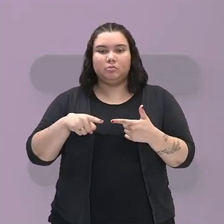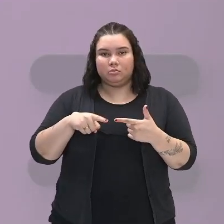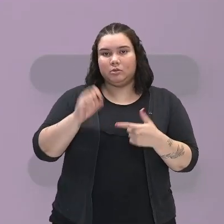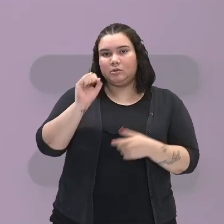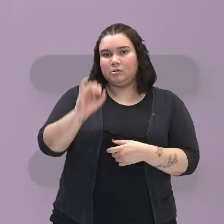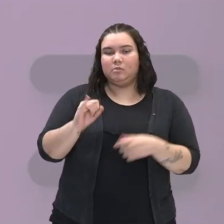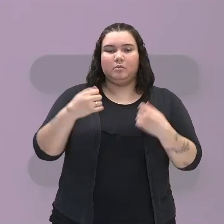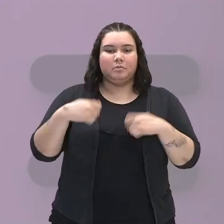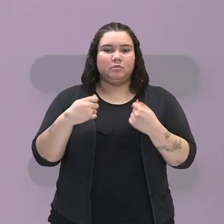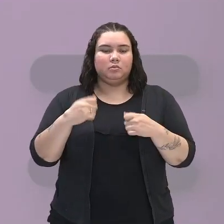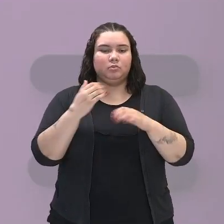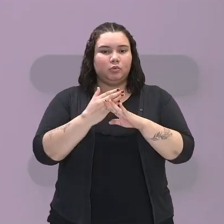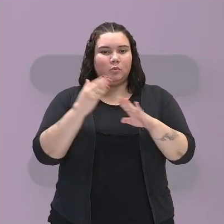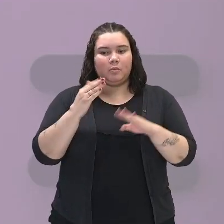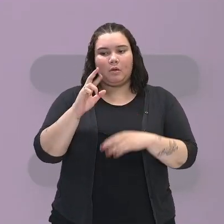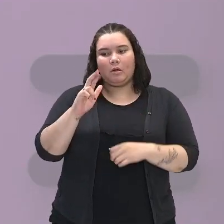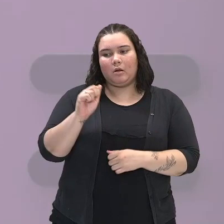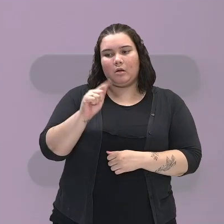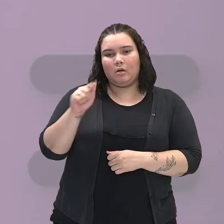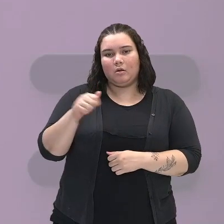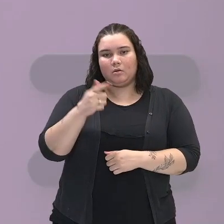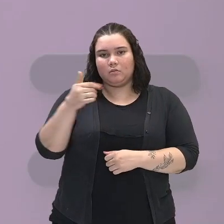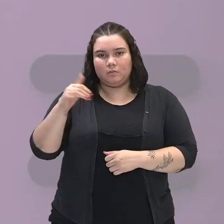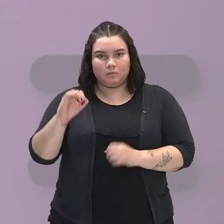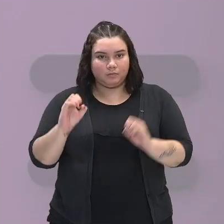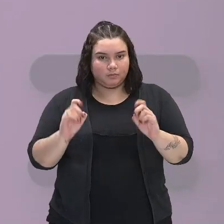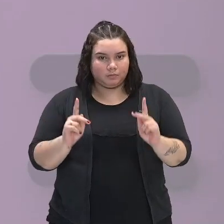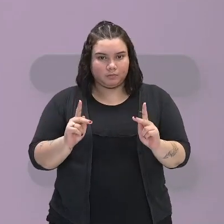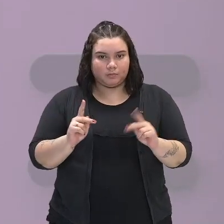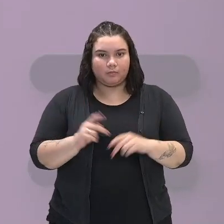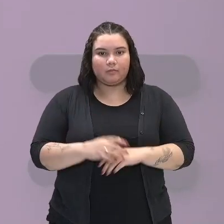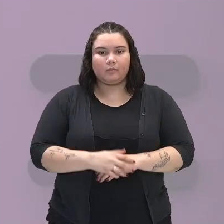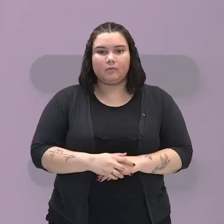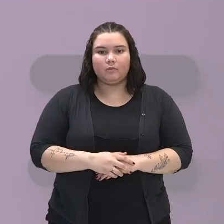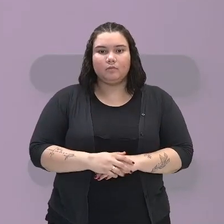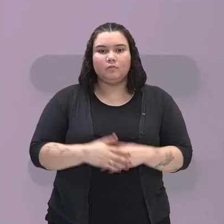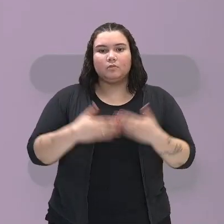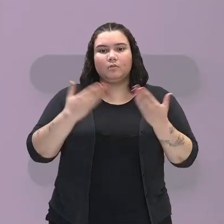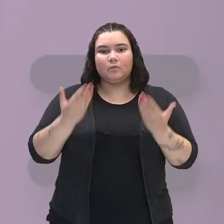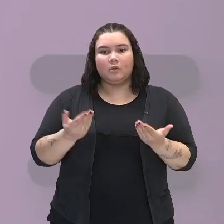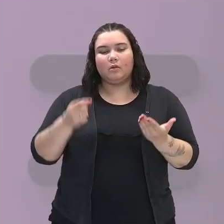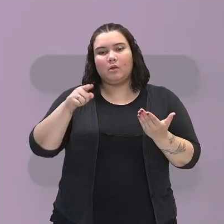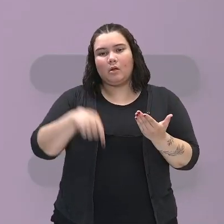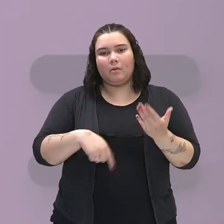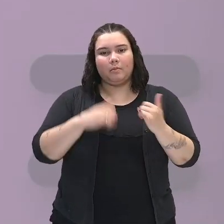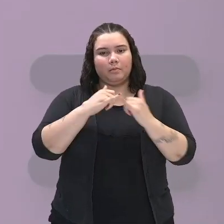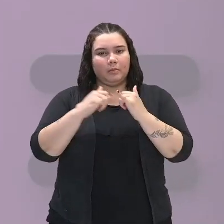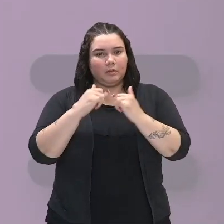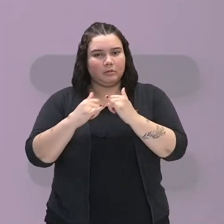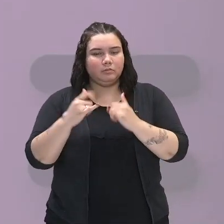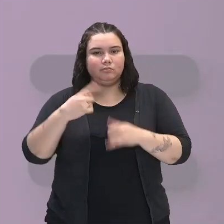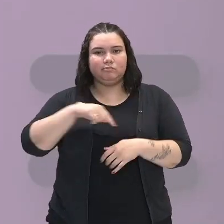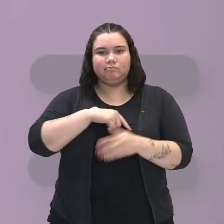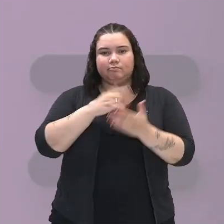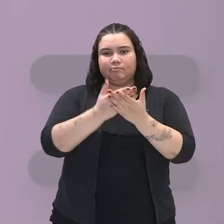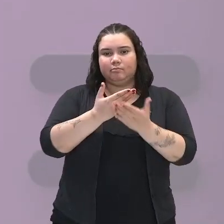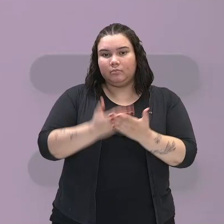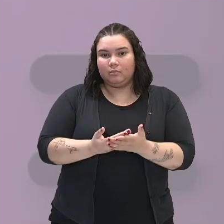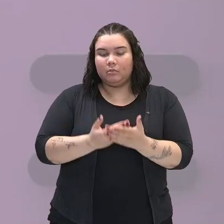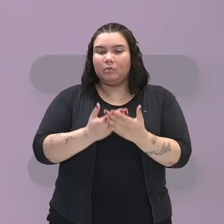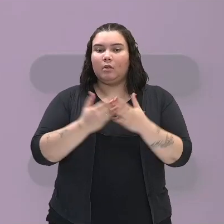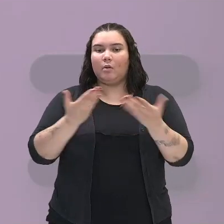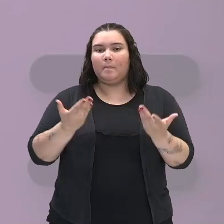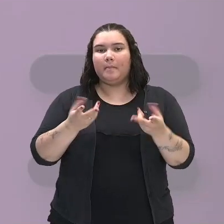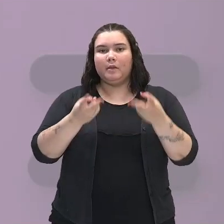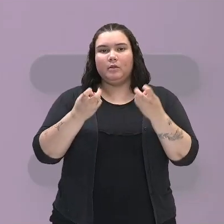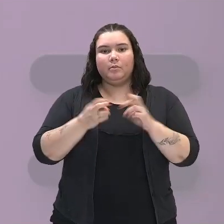dado ali a sequência numérica, por exemplo, tá? Então, são formas bem parecidas da gente trabalhar, a diferença está